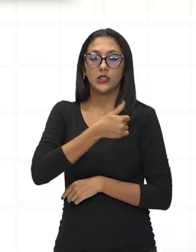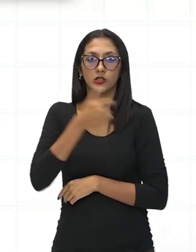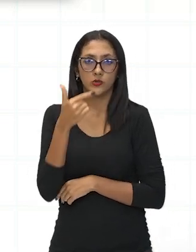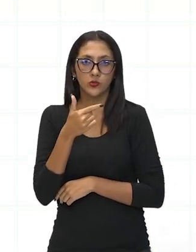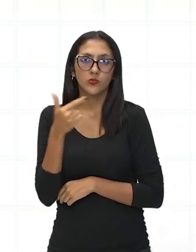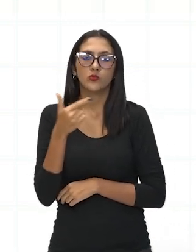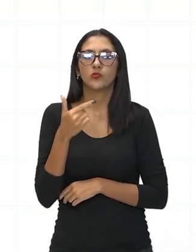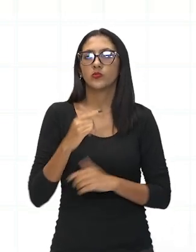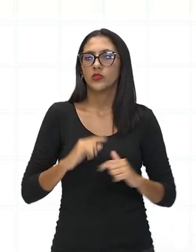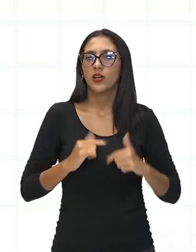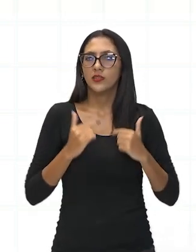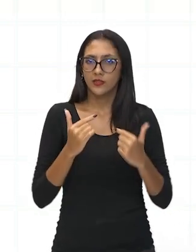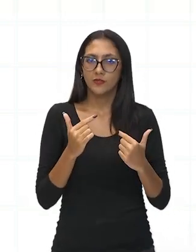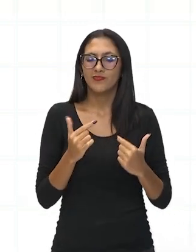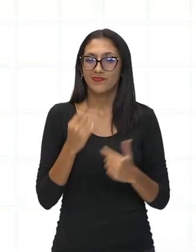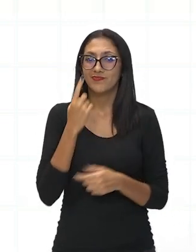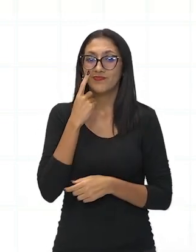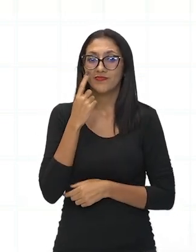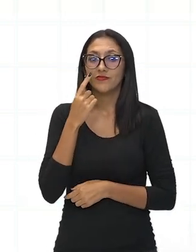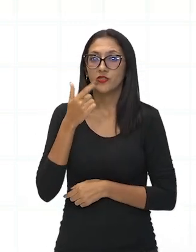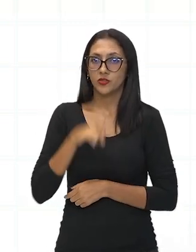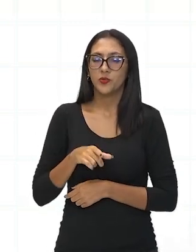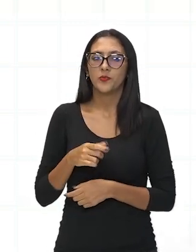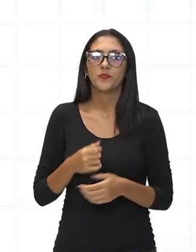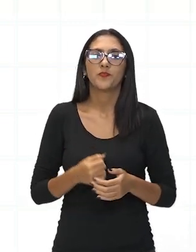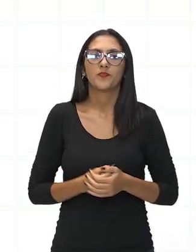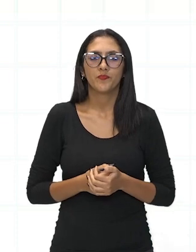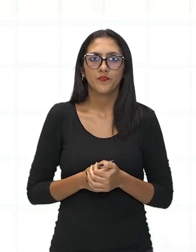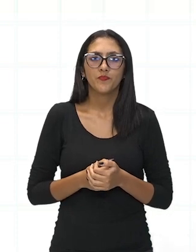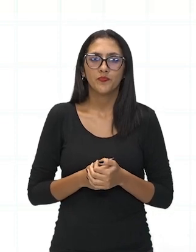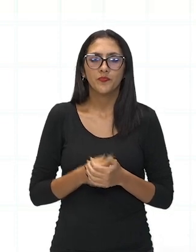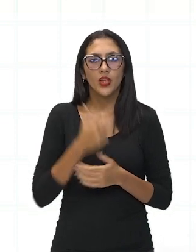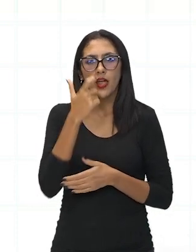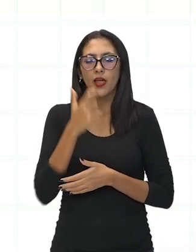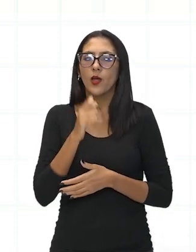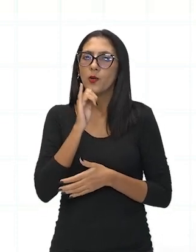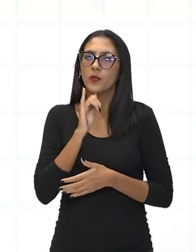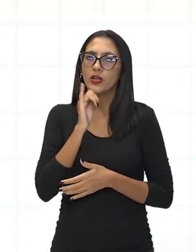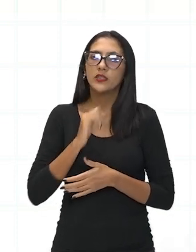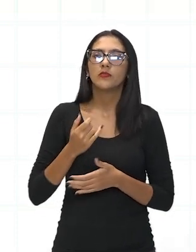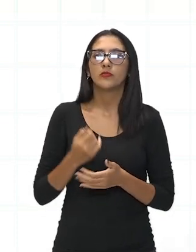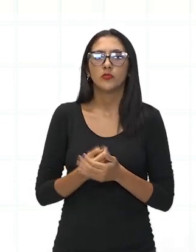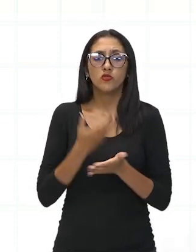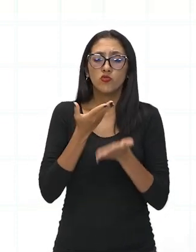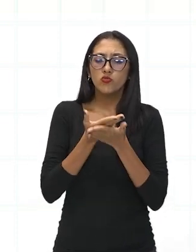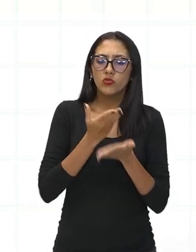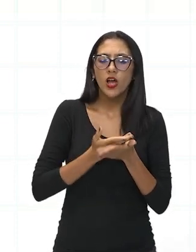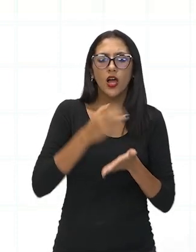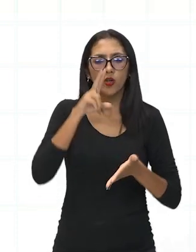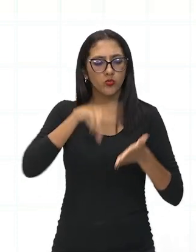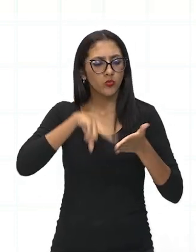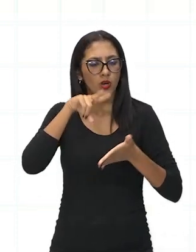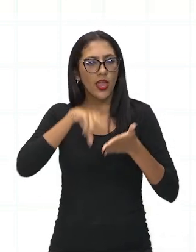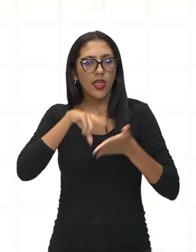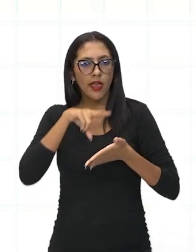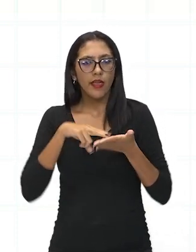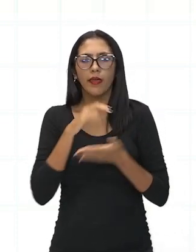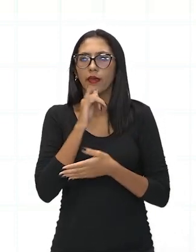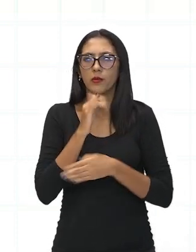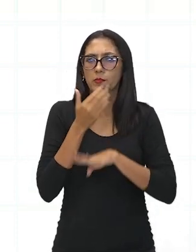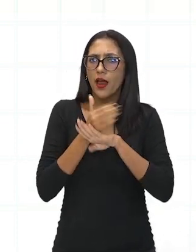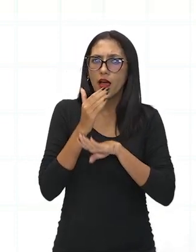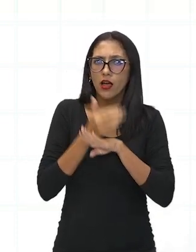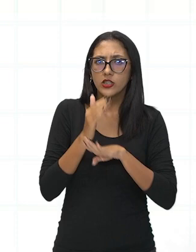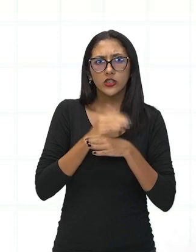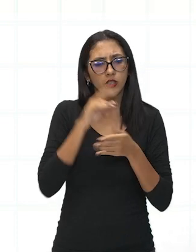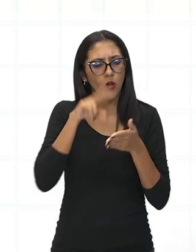tá? Voltando. Eu estava estudando inglês, eu estava lendo um livro em inglês, enquanto eu estava praticando